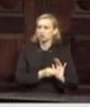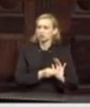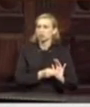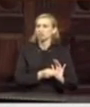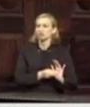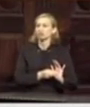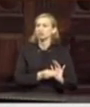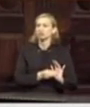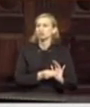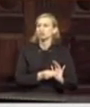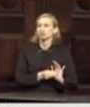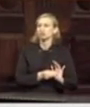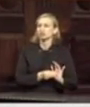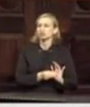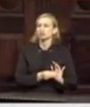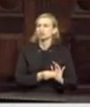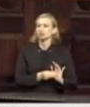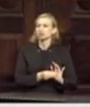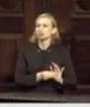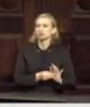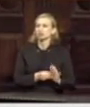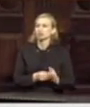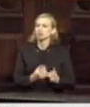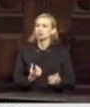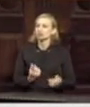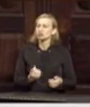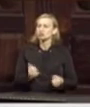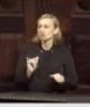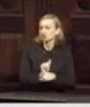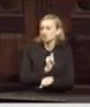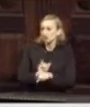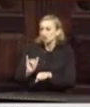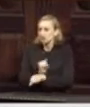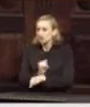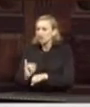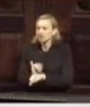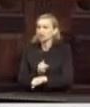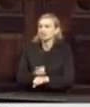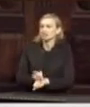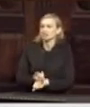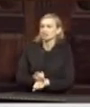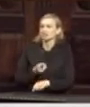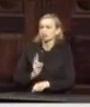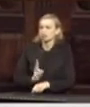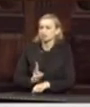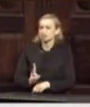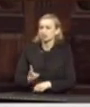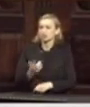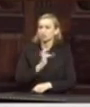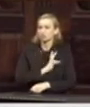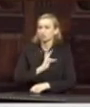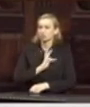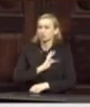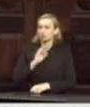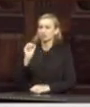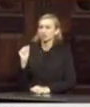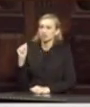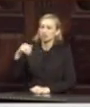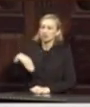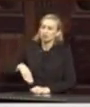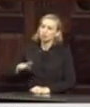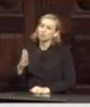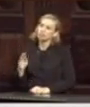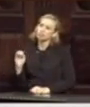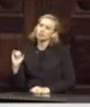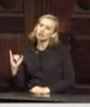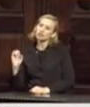possibilidade de financiamento estratégico permanente da política ambiental no Estado do